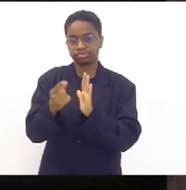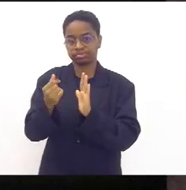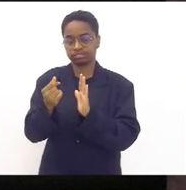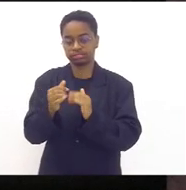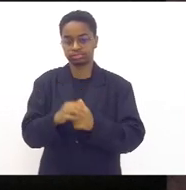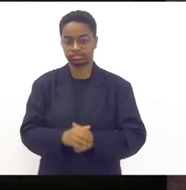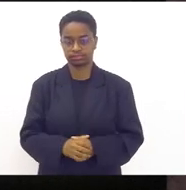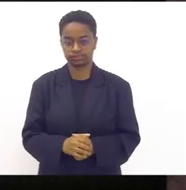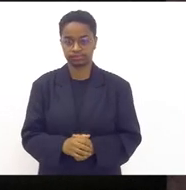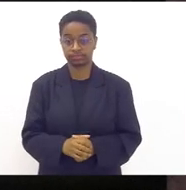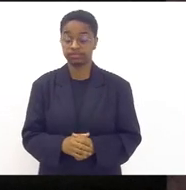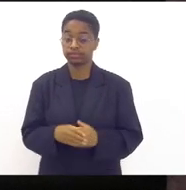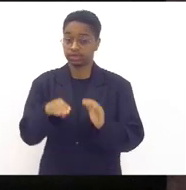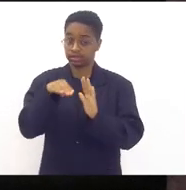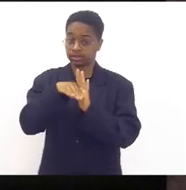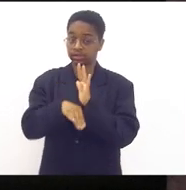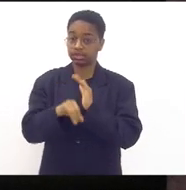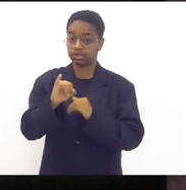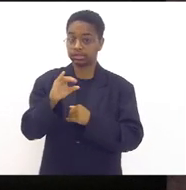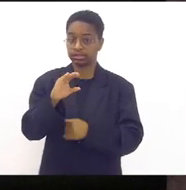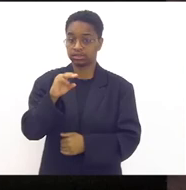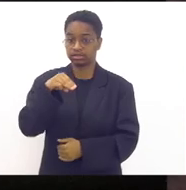Paulo, queda de ICMS